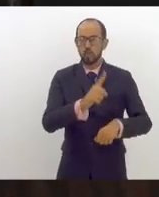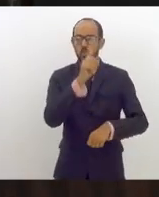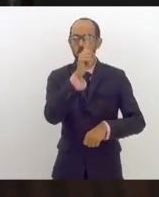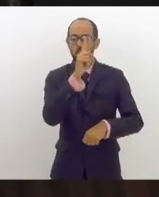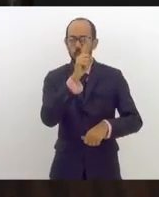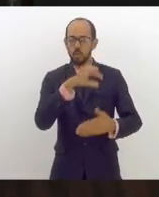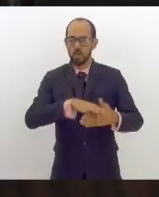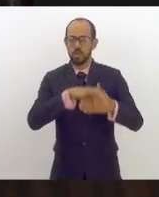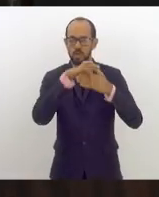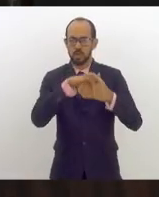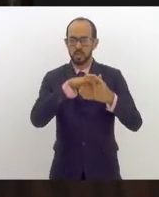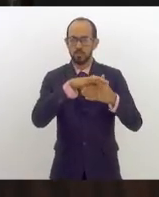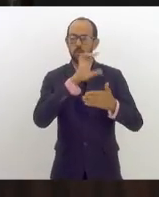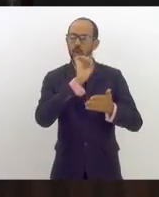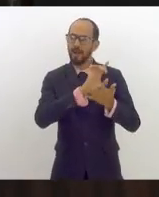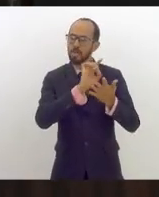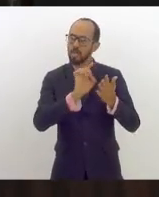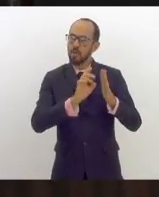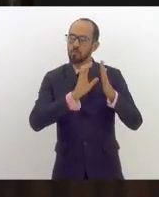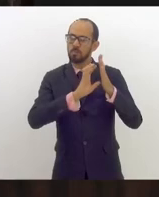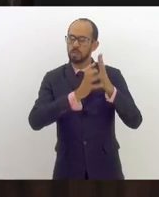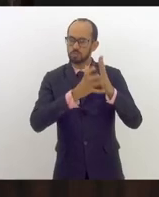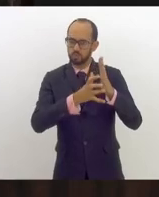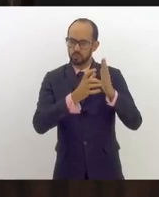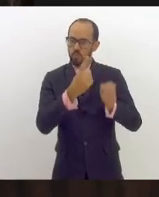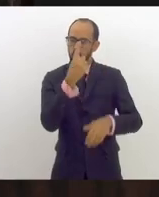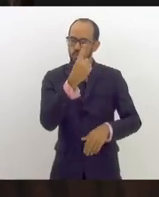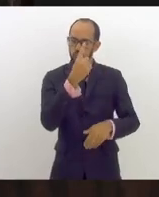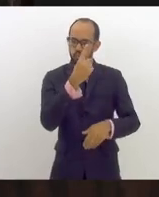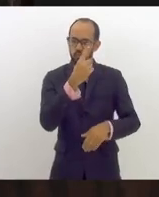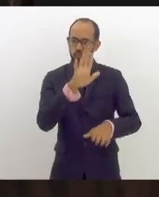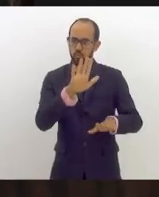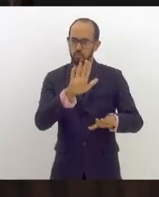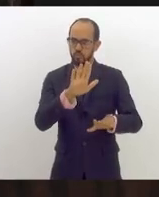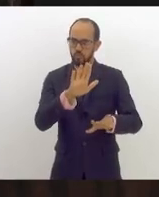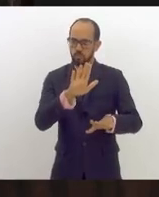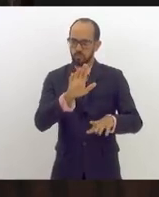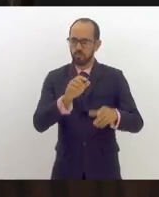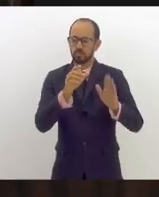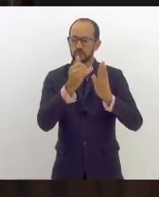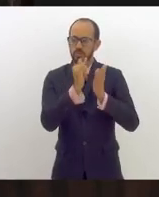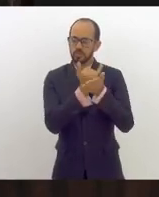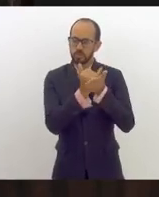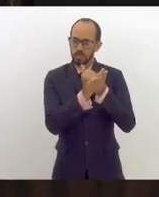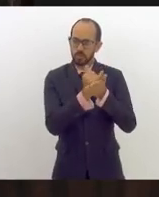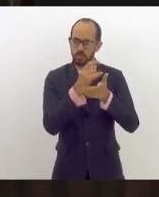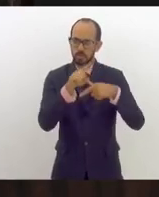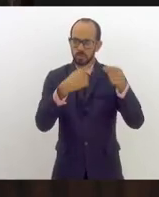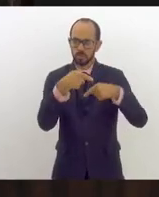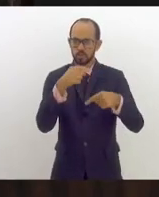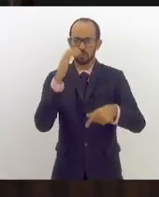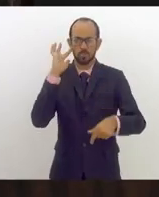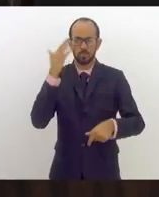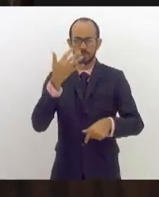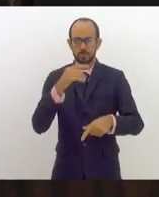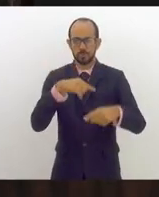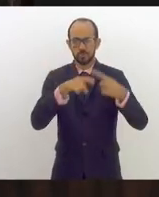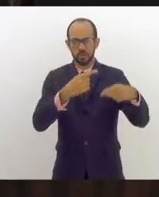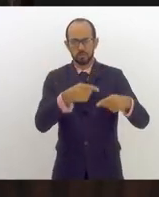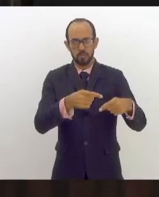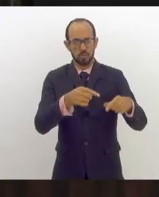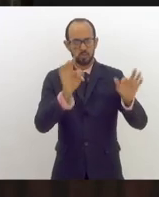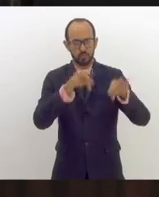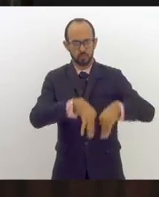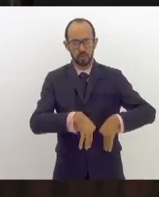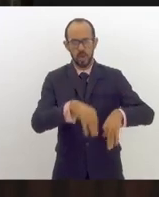liderança um líder o partido que queira se inscreva por favor pra gente poder depois tomar decisão e no final ver a posição do